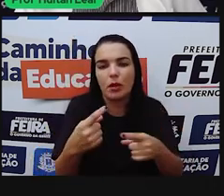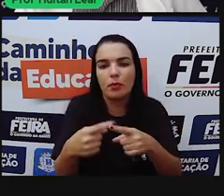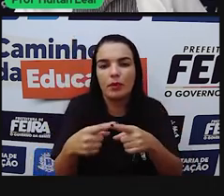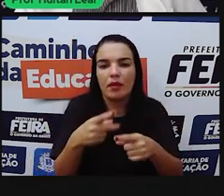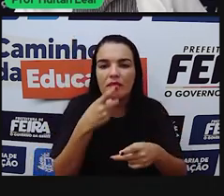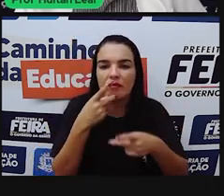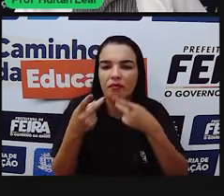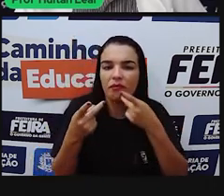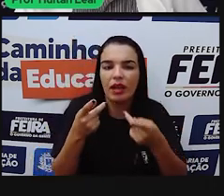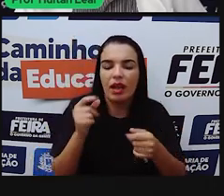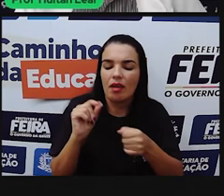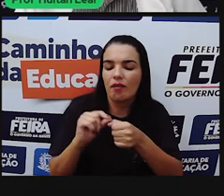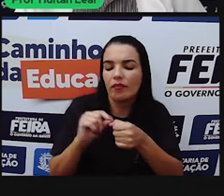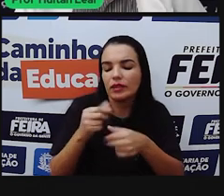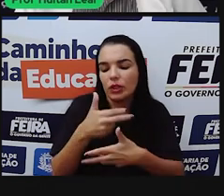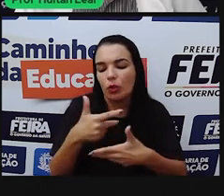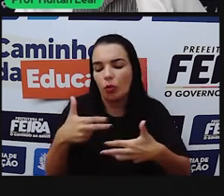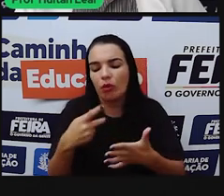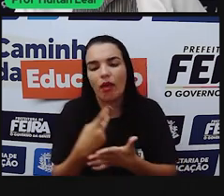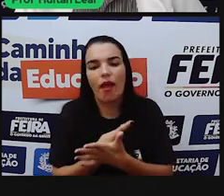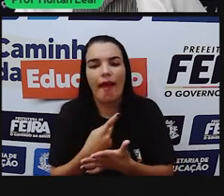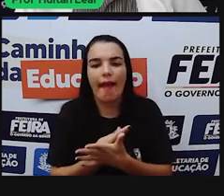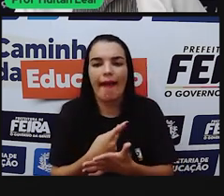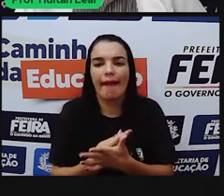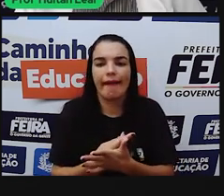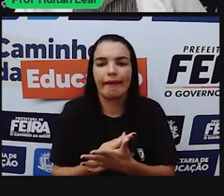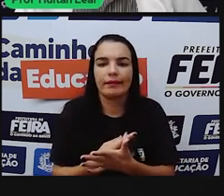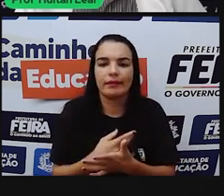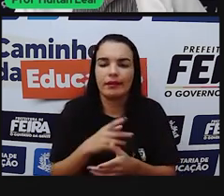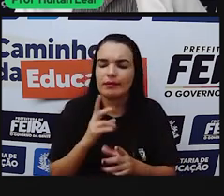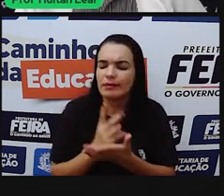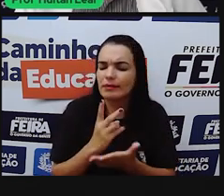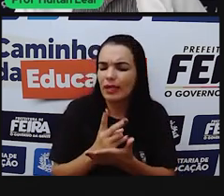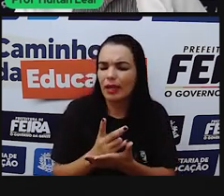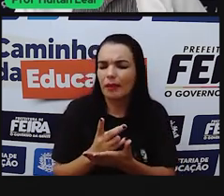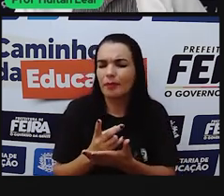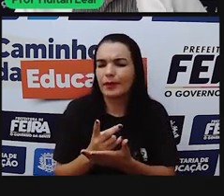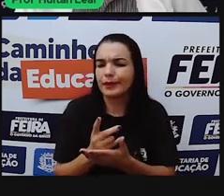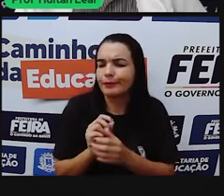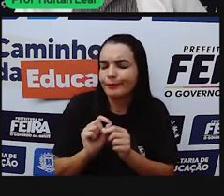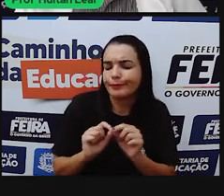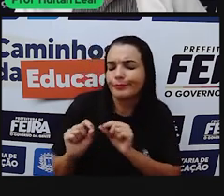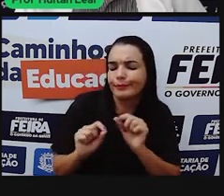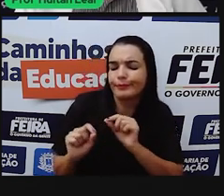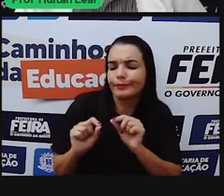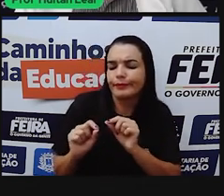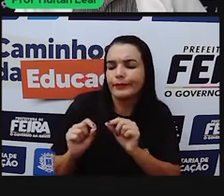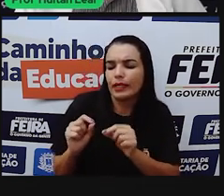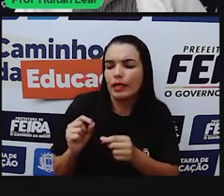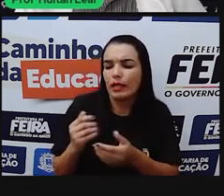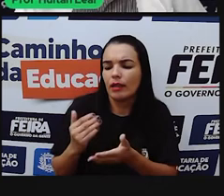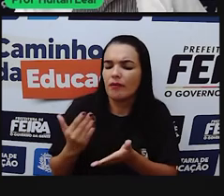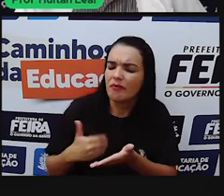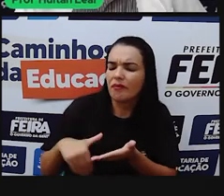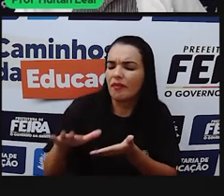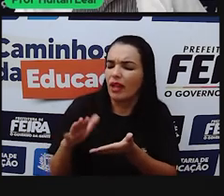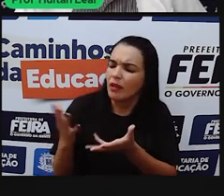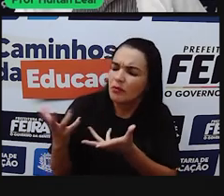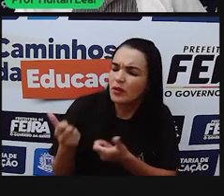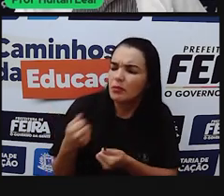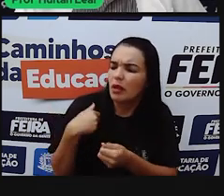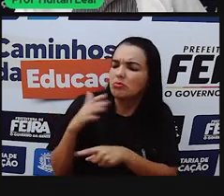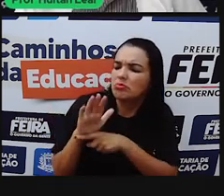erradas. O nosso velho jeitinho, levar vantagem, não é? E não pensar nos outros. Não é